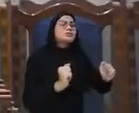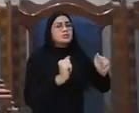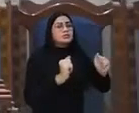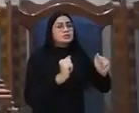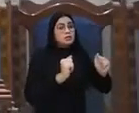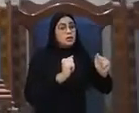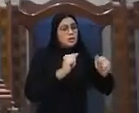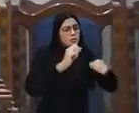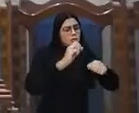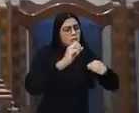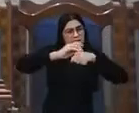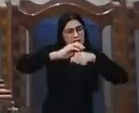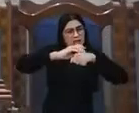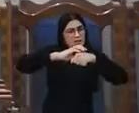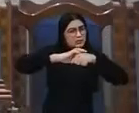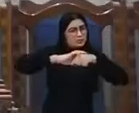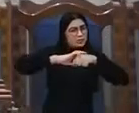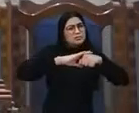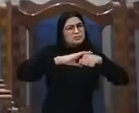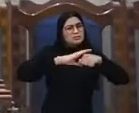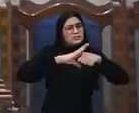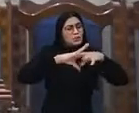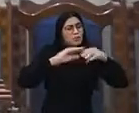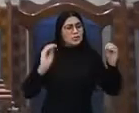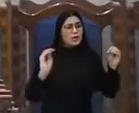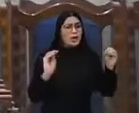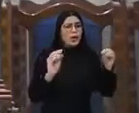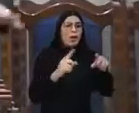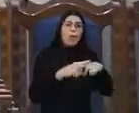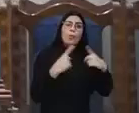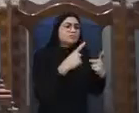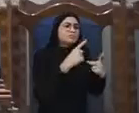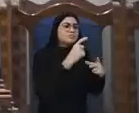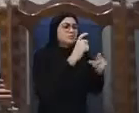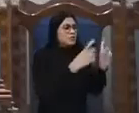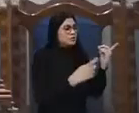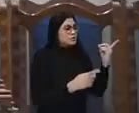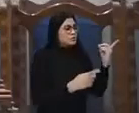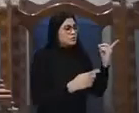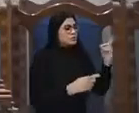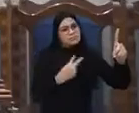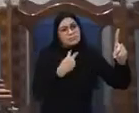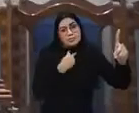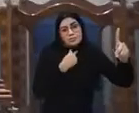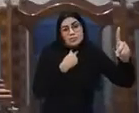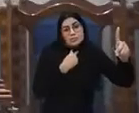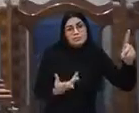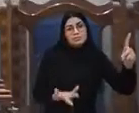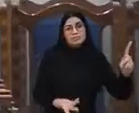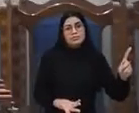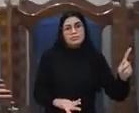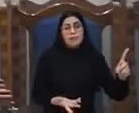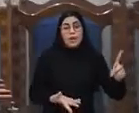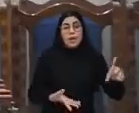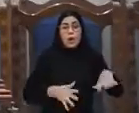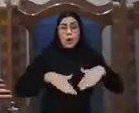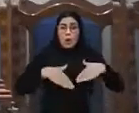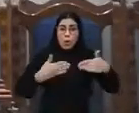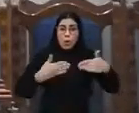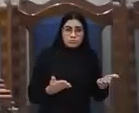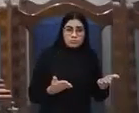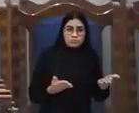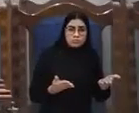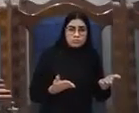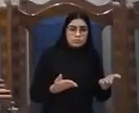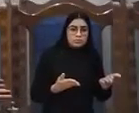não conseguiu. Pois bem, quando havia encerrado todos aqueles altares, diz a história